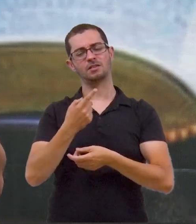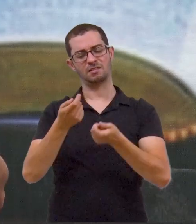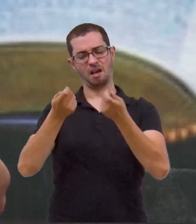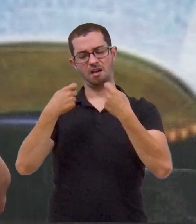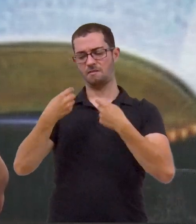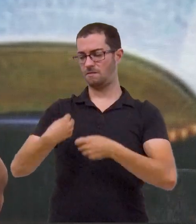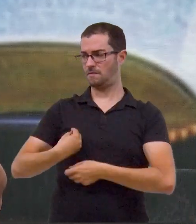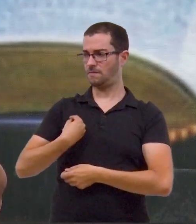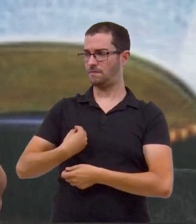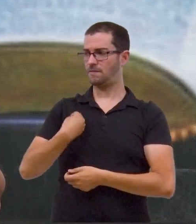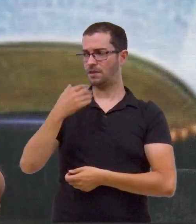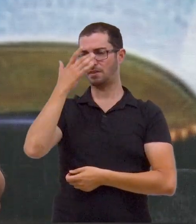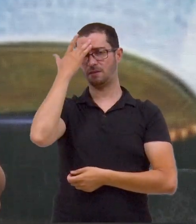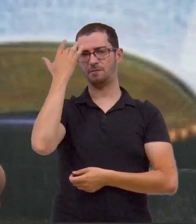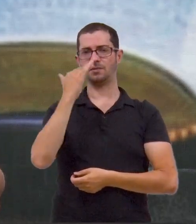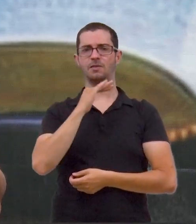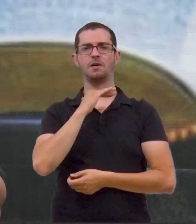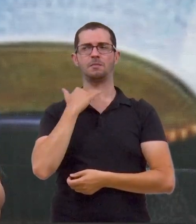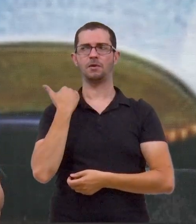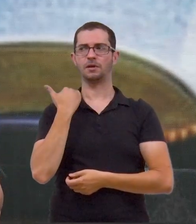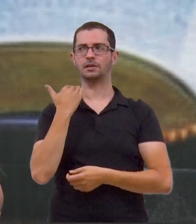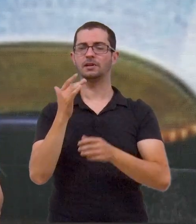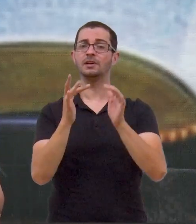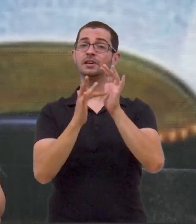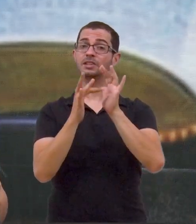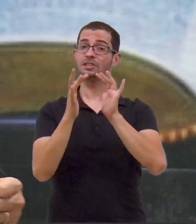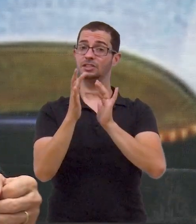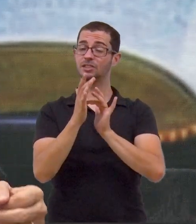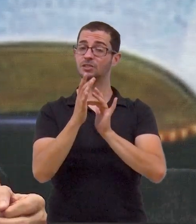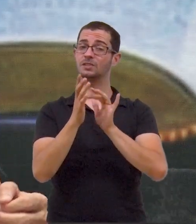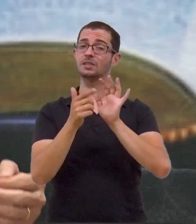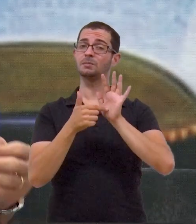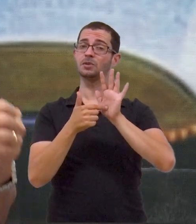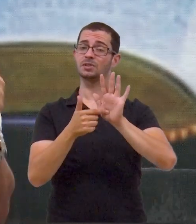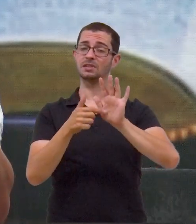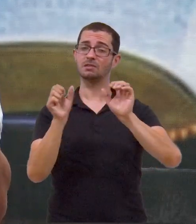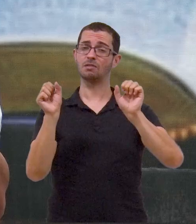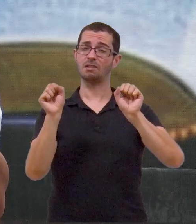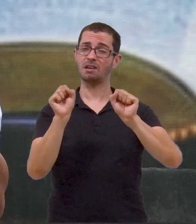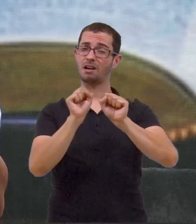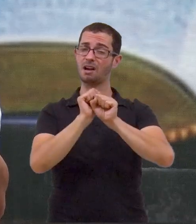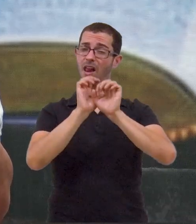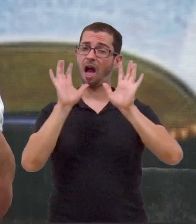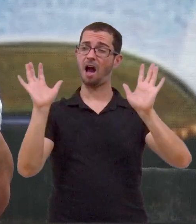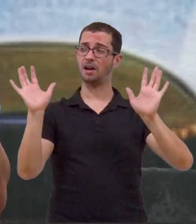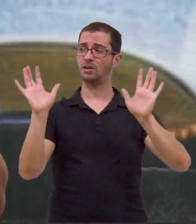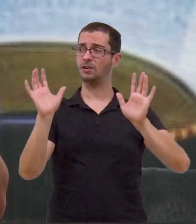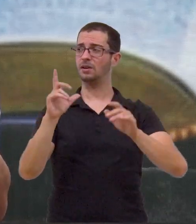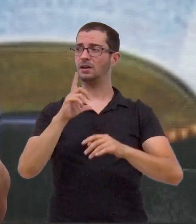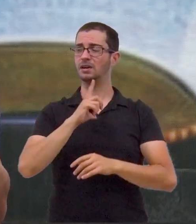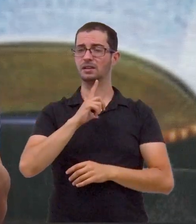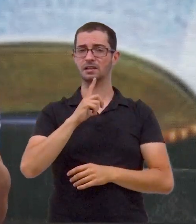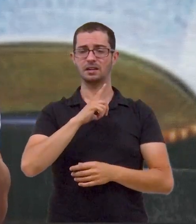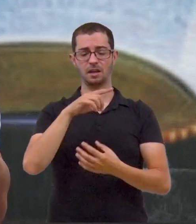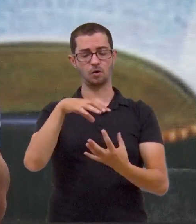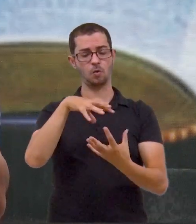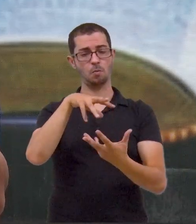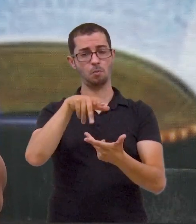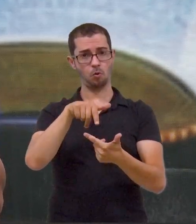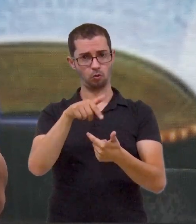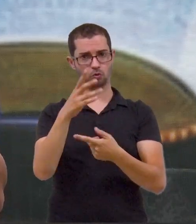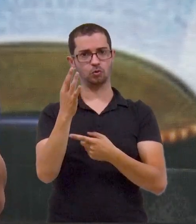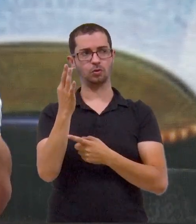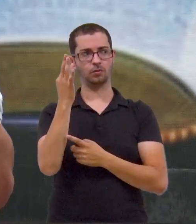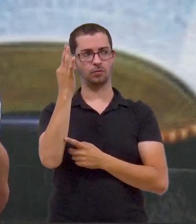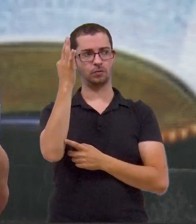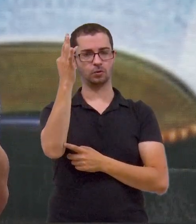morto. E ele está aqui muito claramente, existe um mundo por vir, e como